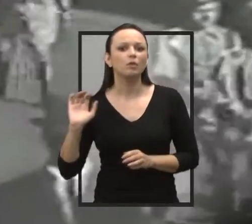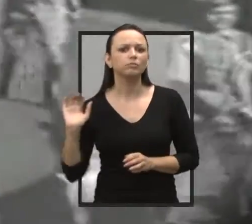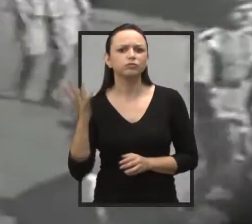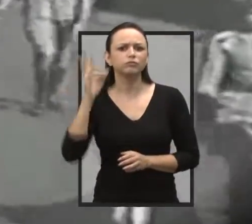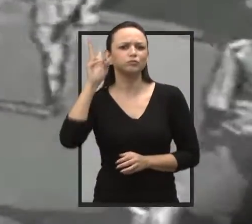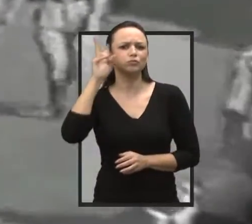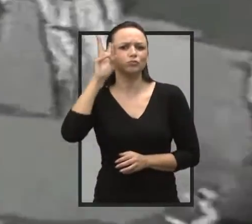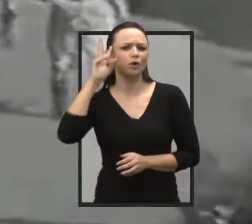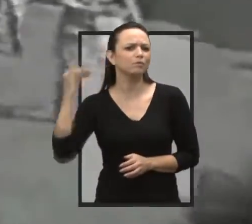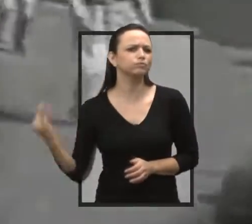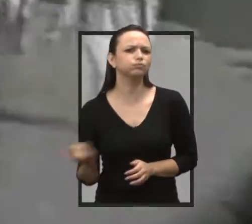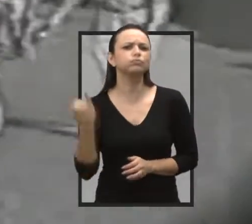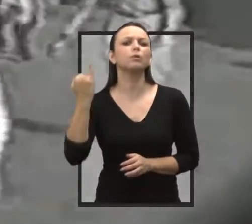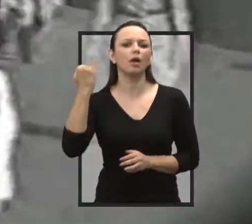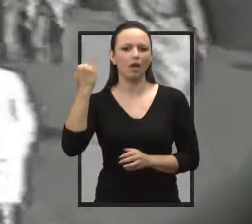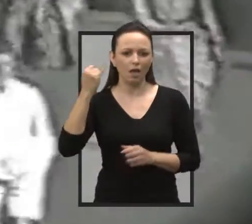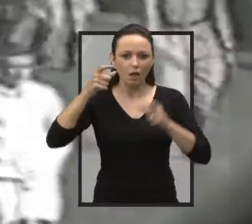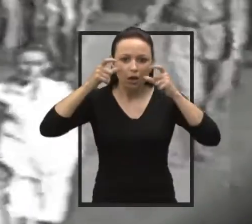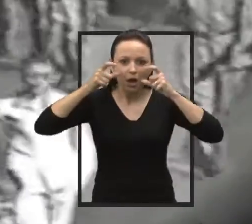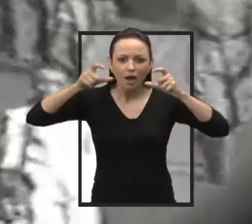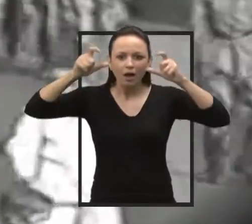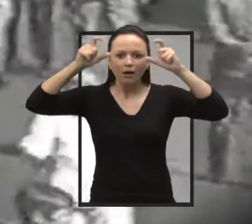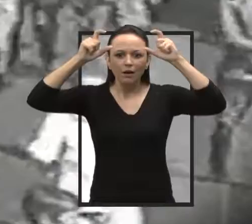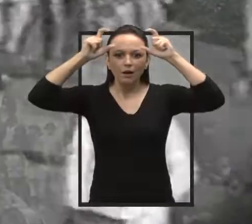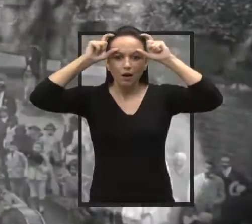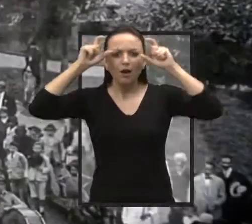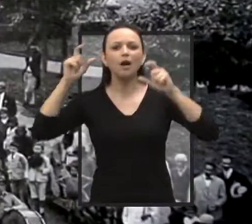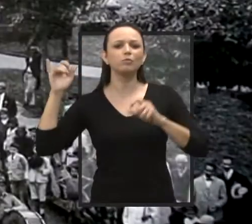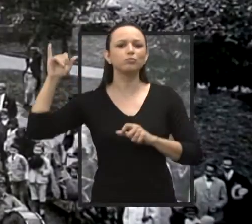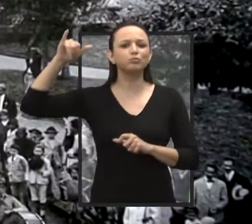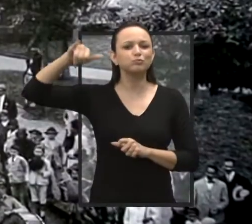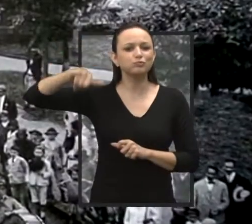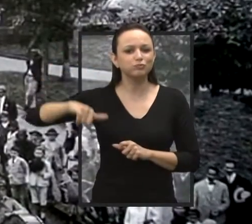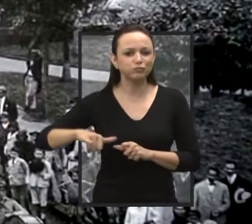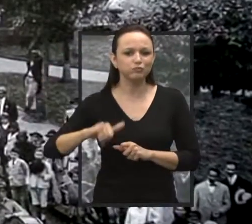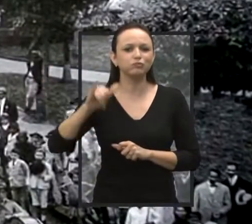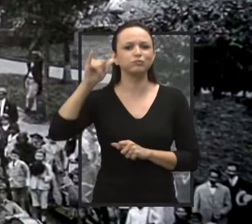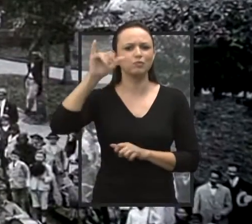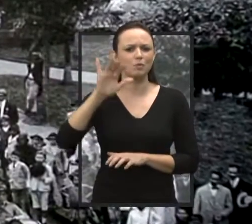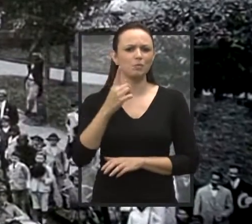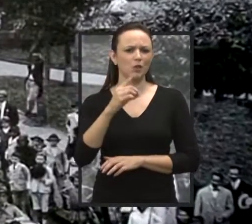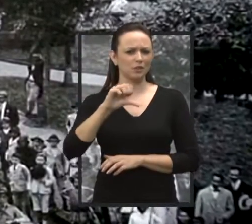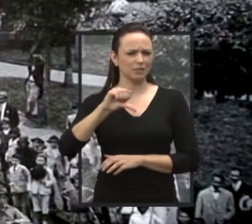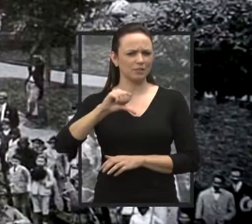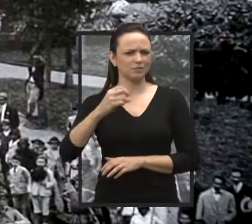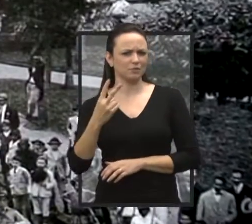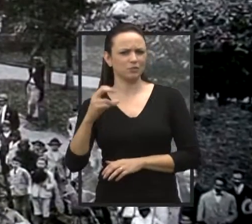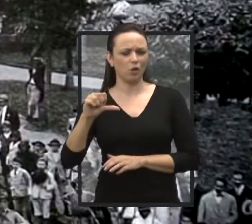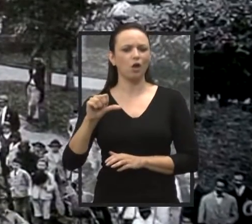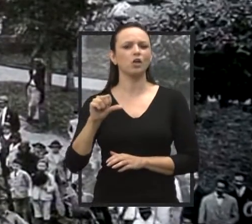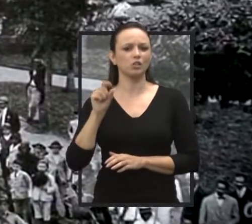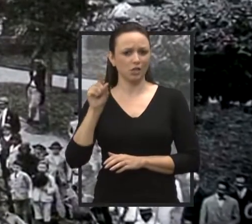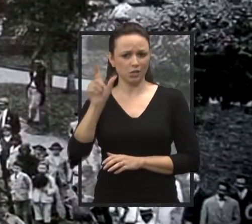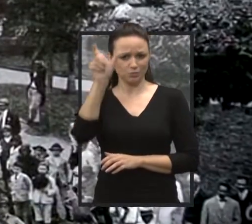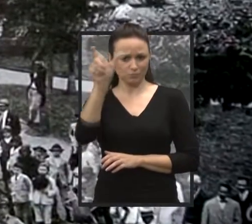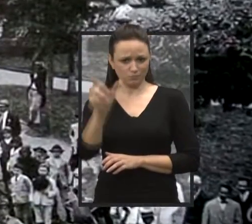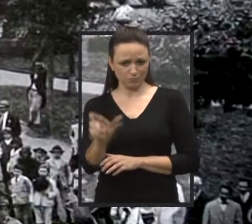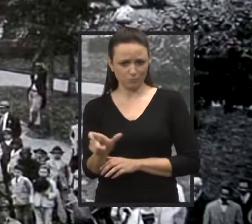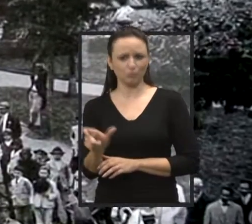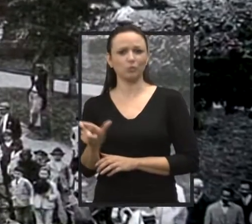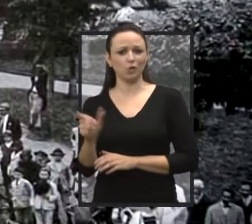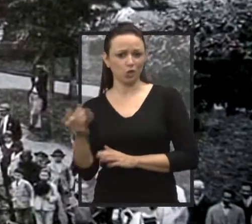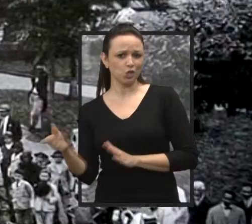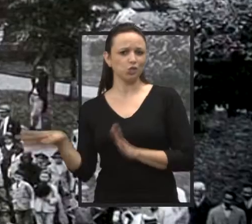feito do João Ribeiro de Barros, o aviador. Na época do feito, em 1927, ele foi